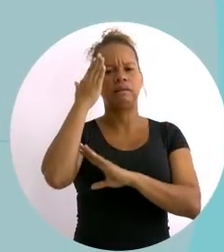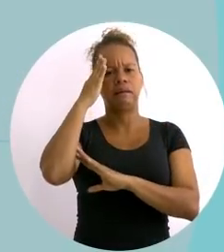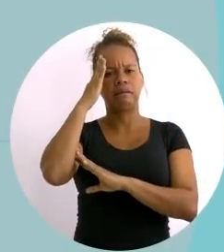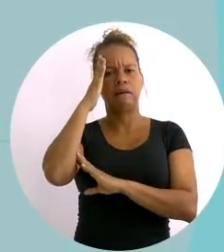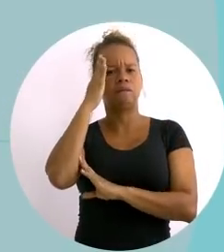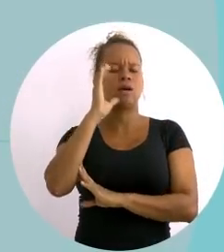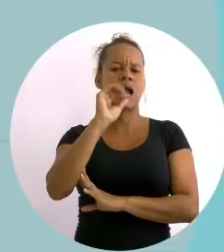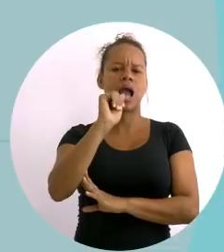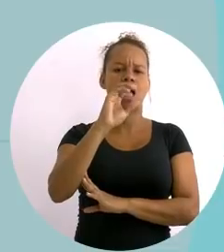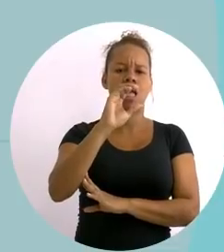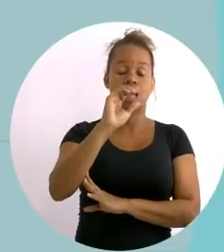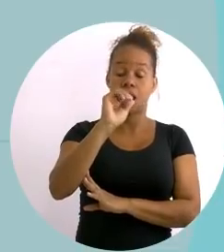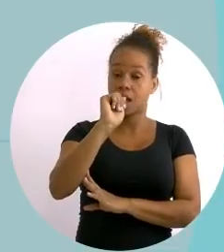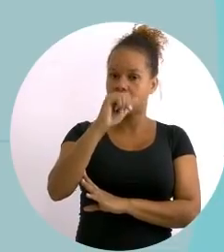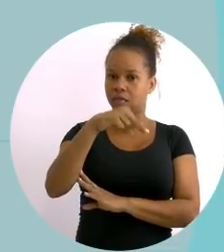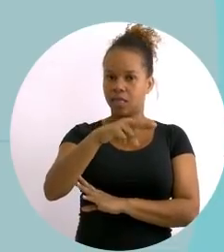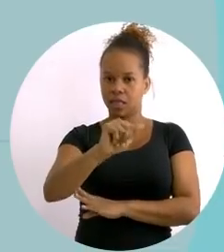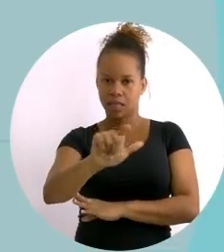canais de comunicação